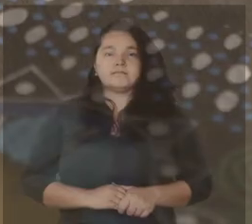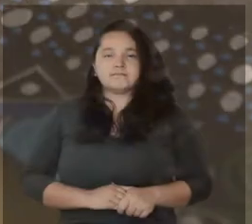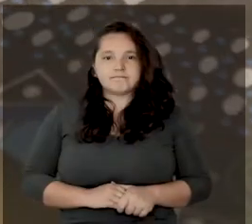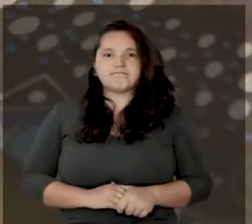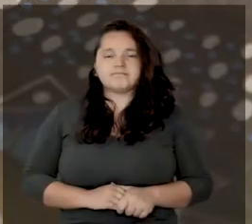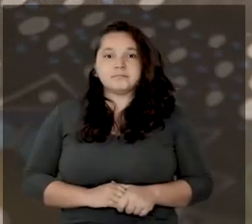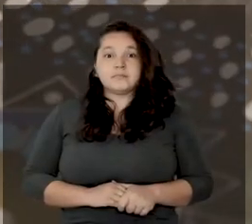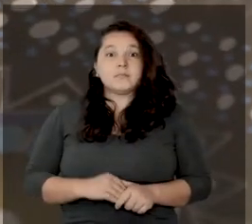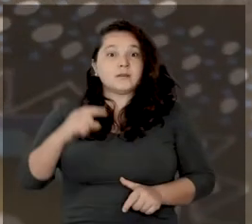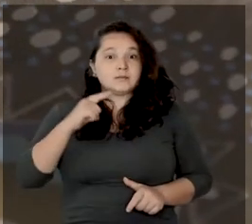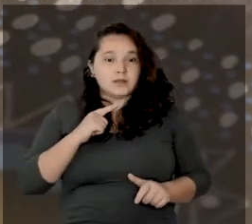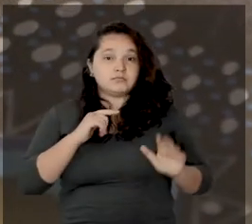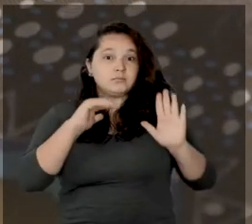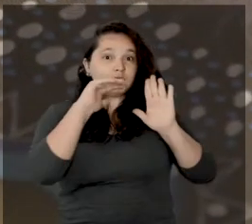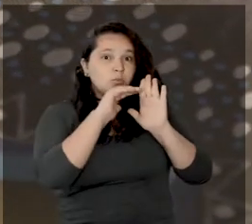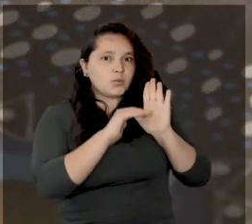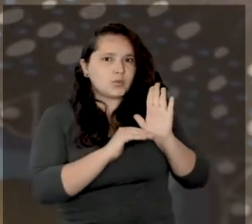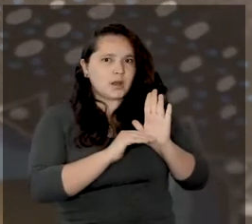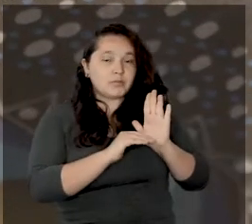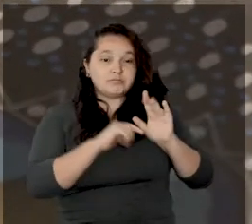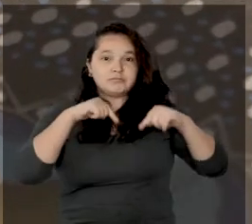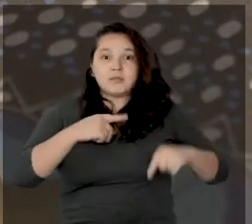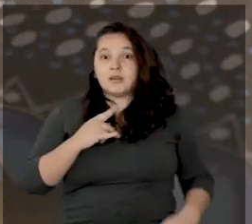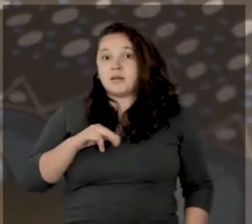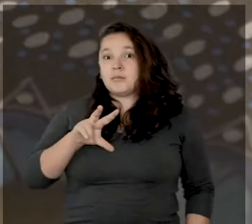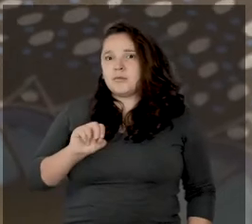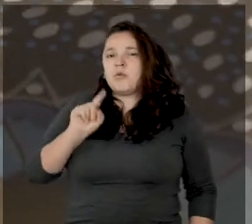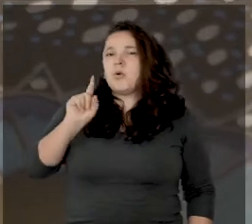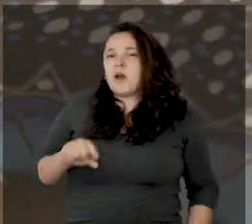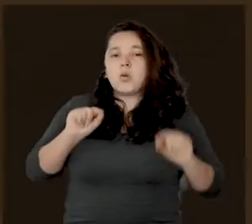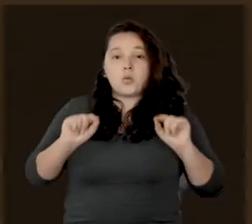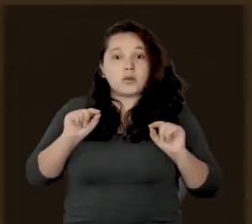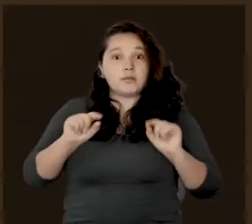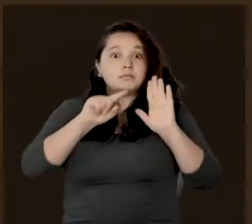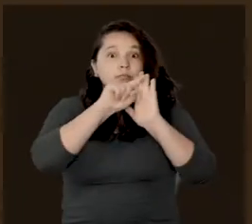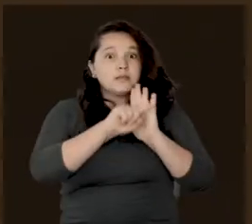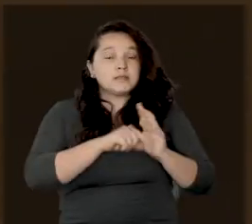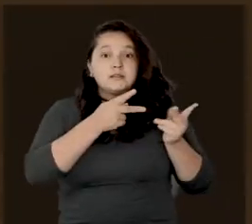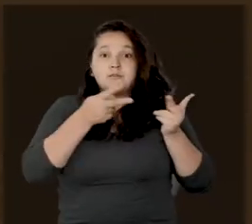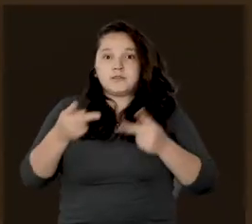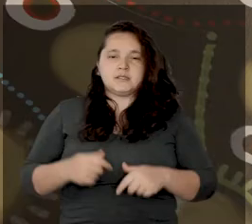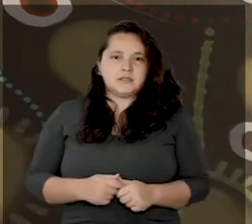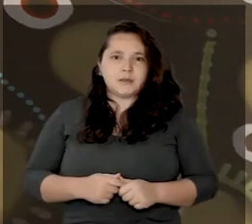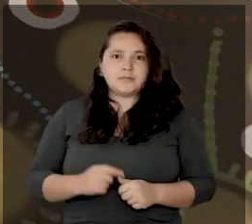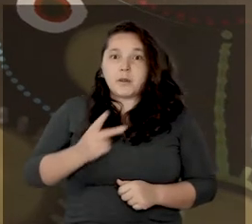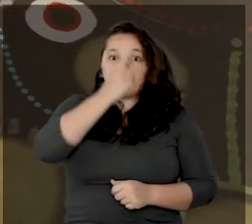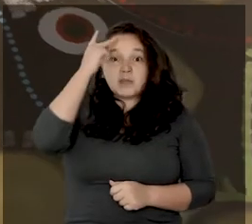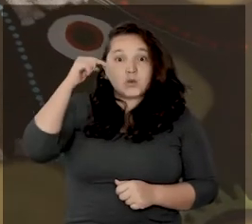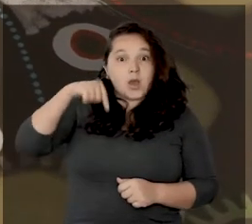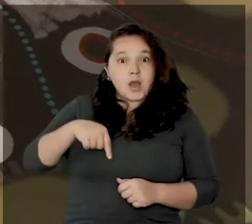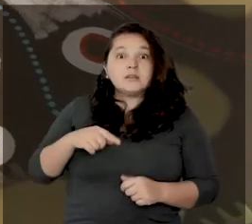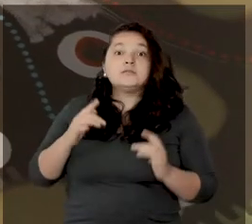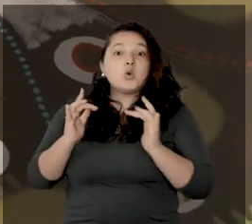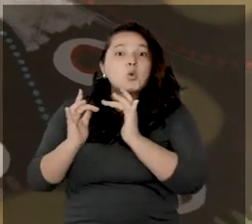Uma das atividades que compõem o programa de residências do Pivô é o Pivô Pesquisa Visita. Aqui, os residentes têm a oportunidade de entrar